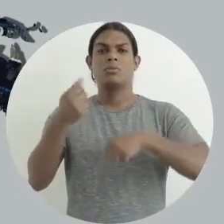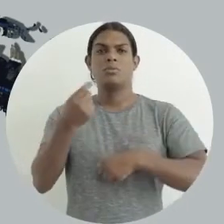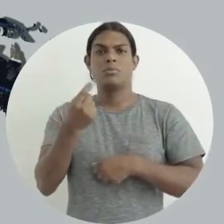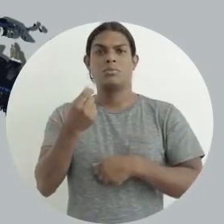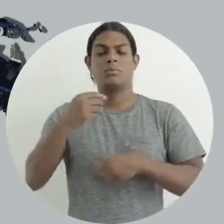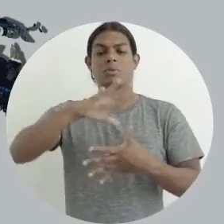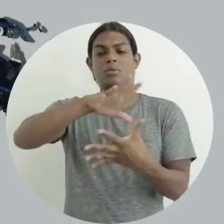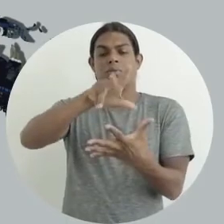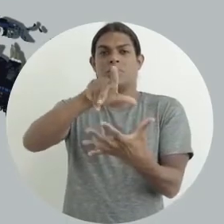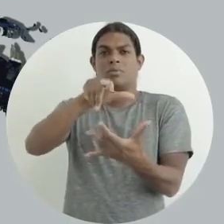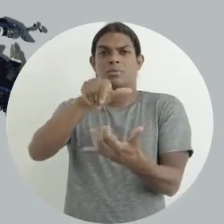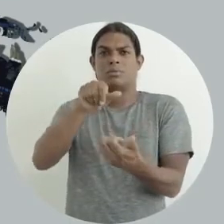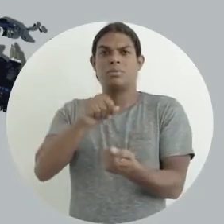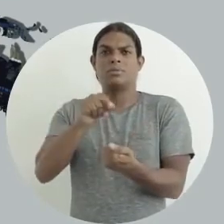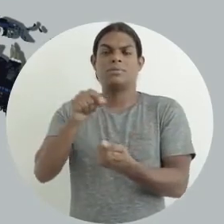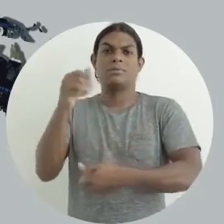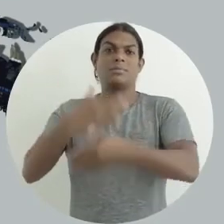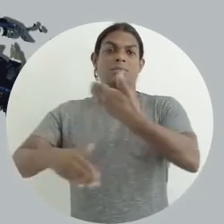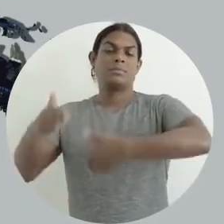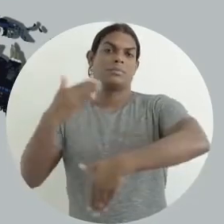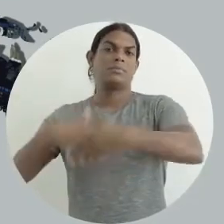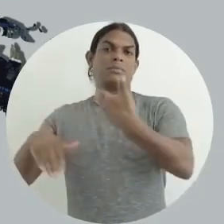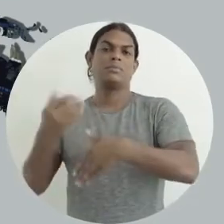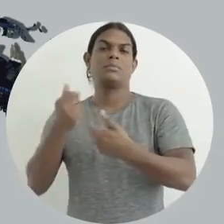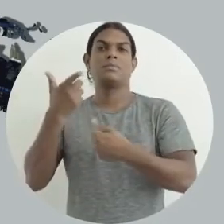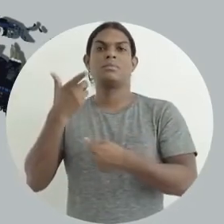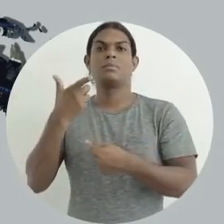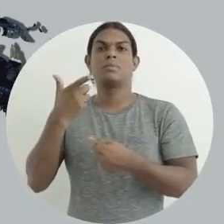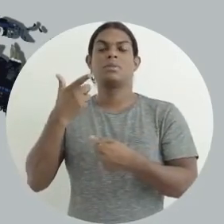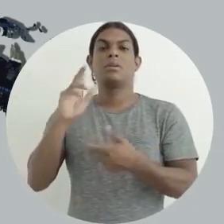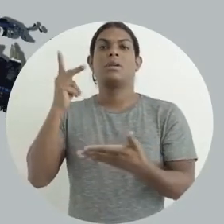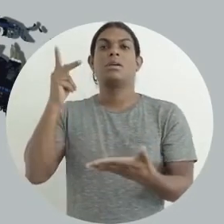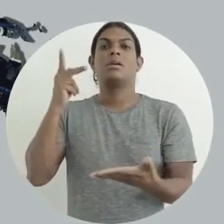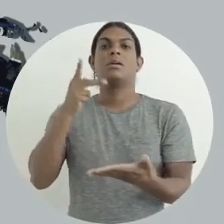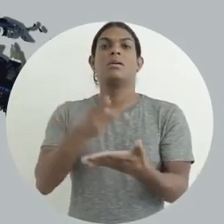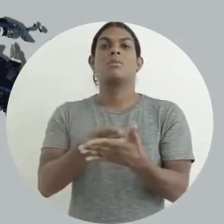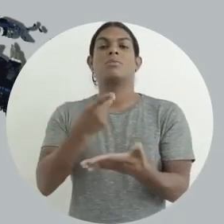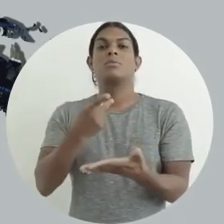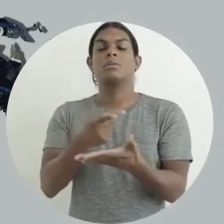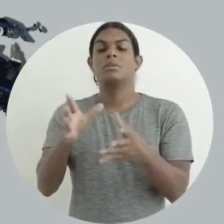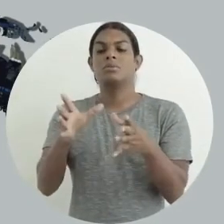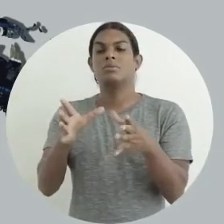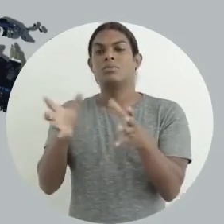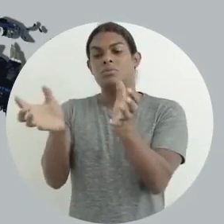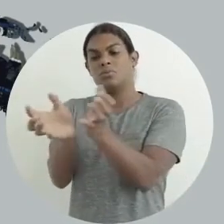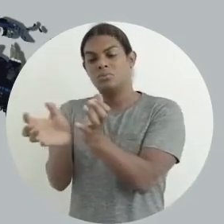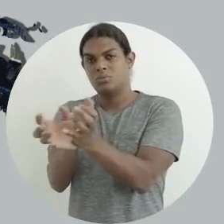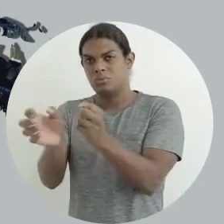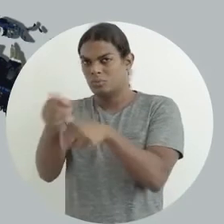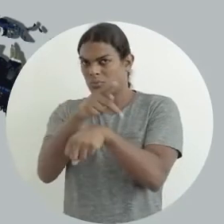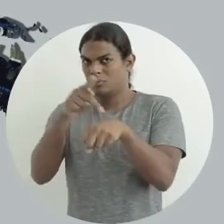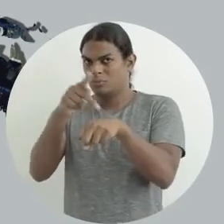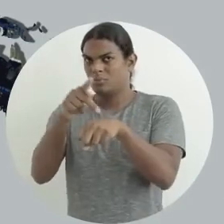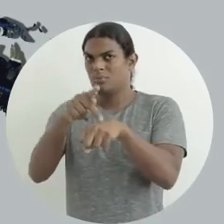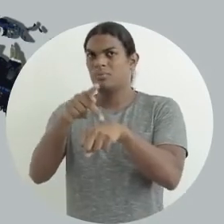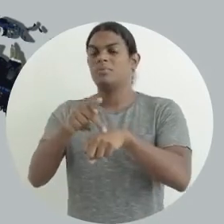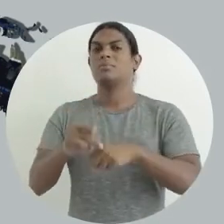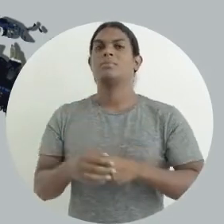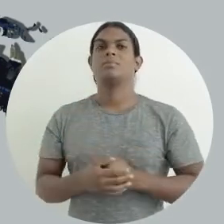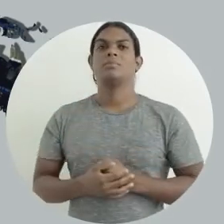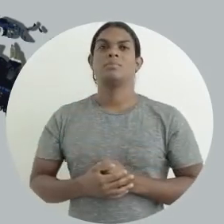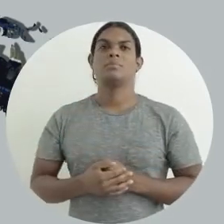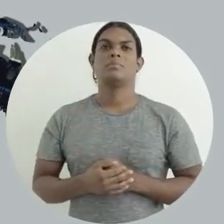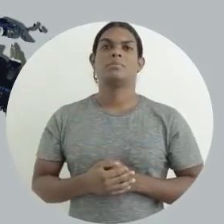tendem a se fortalecer em blocos econômicos. Outro aspecto que pode prejudicar o desenvolvimento de uma nação são